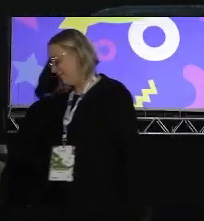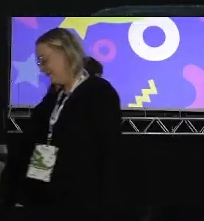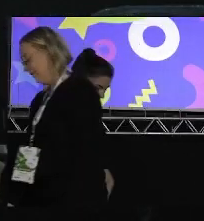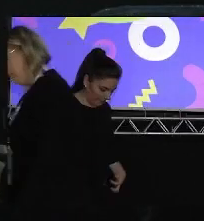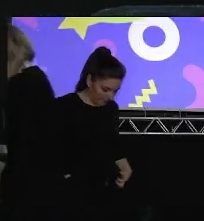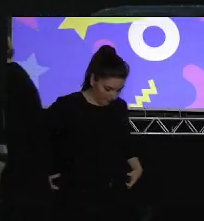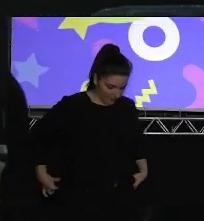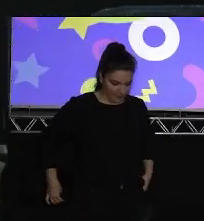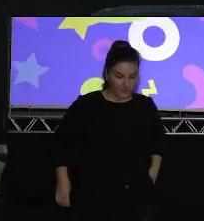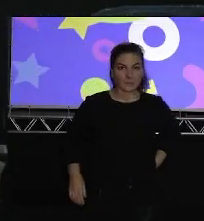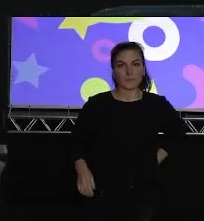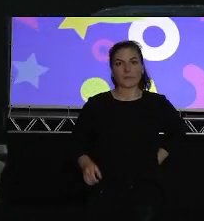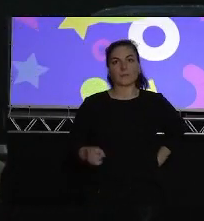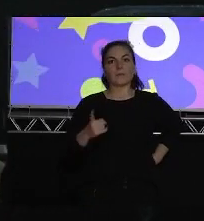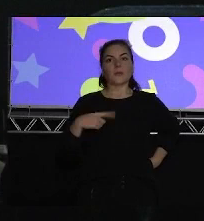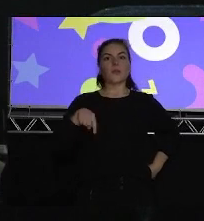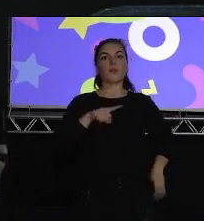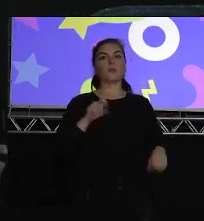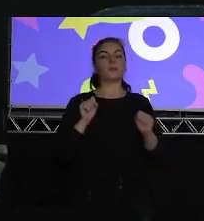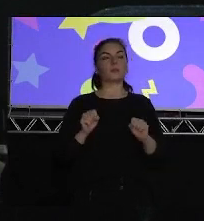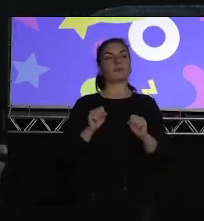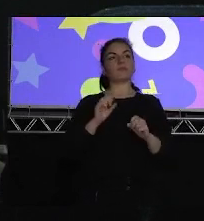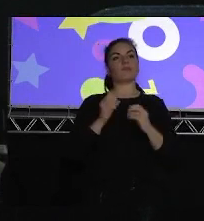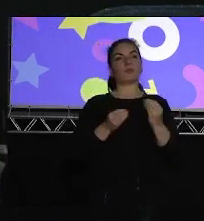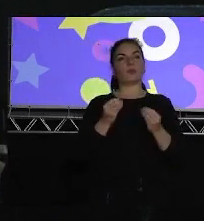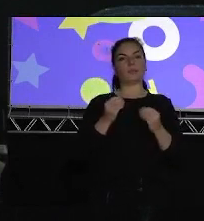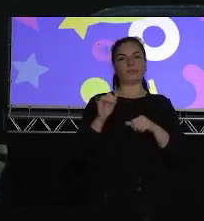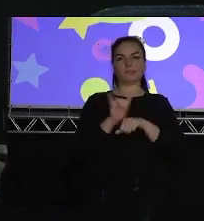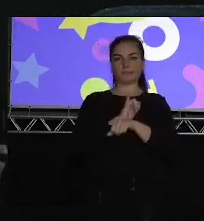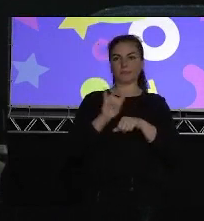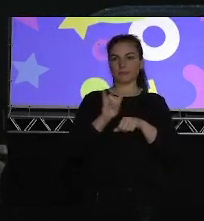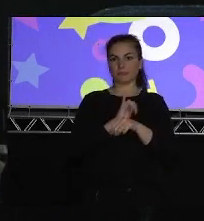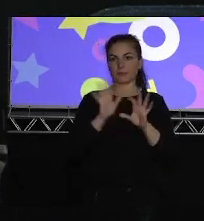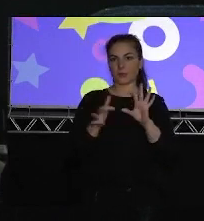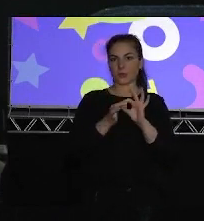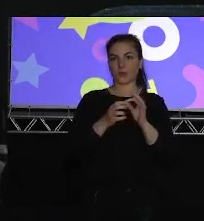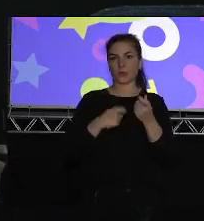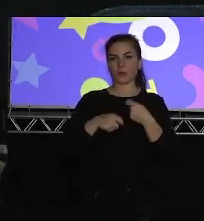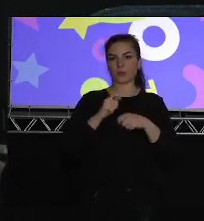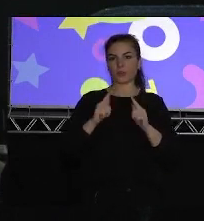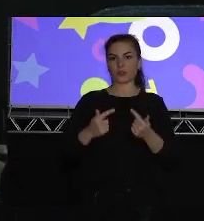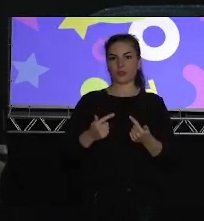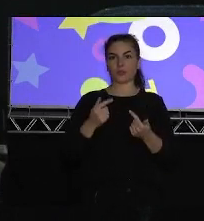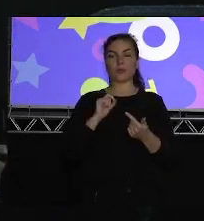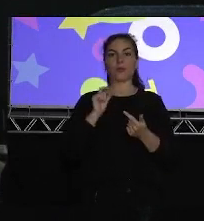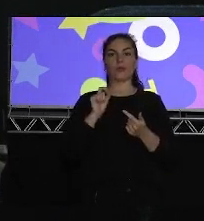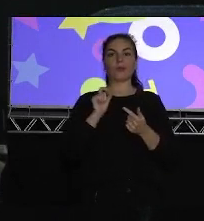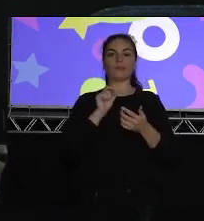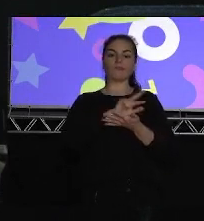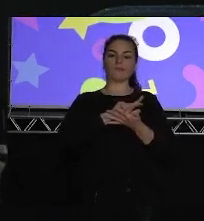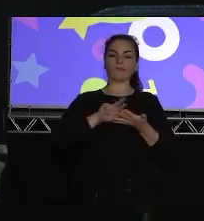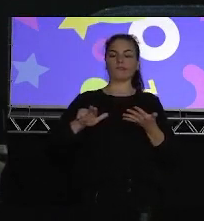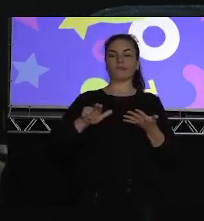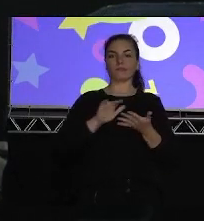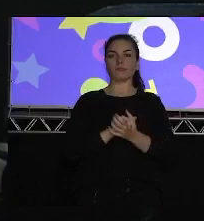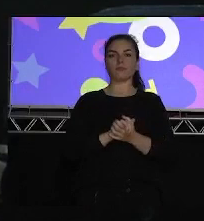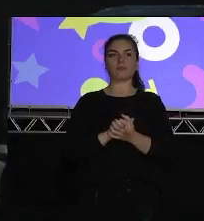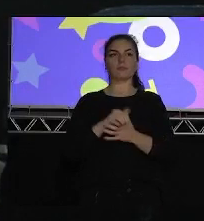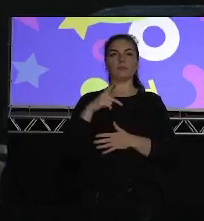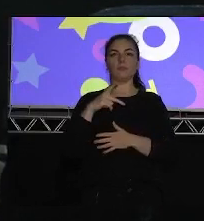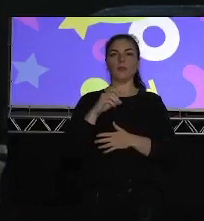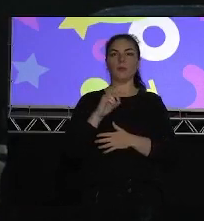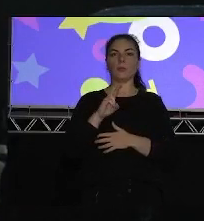conectar a estratégia de negócio aí com a execução por meio de uma gestão Lean ágil de portfólio, né? Também é uma abordagem